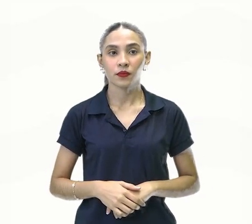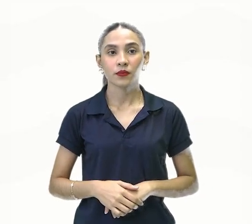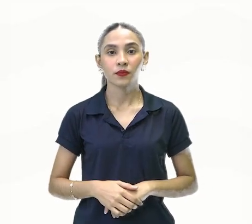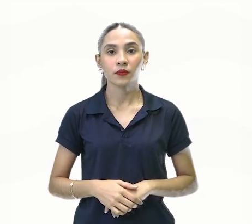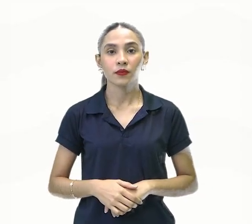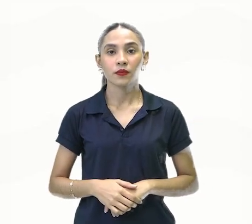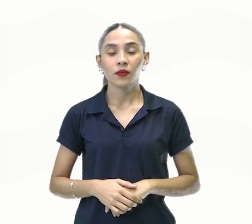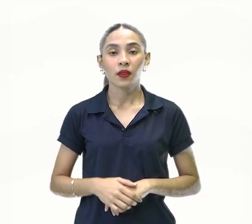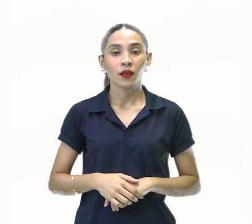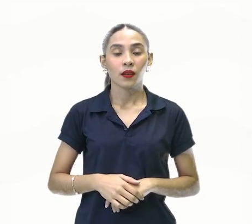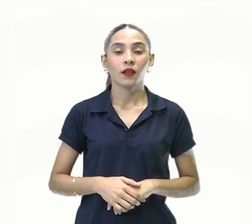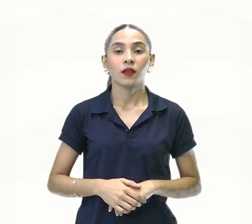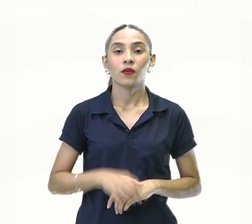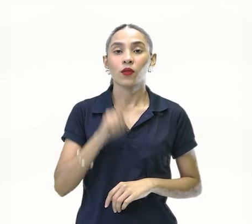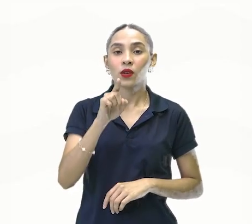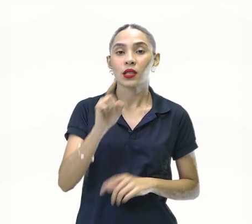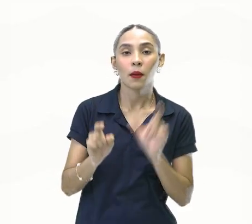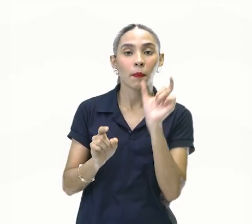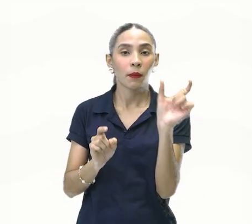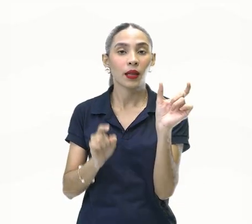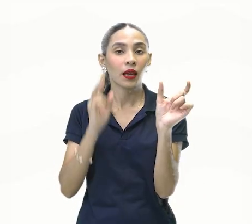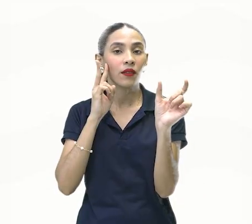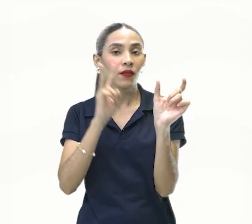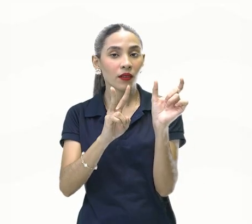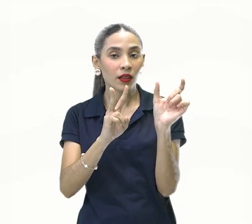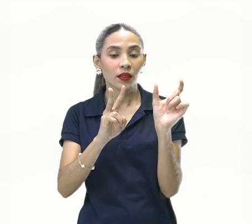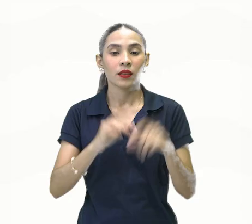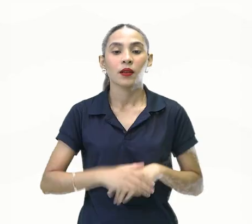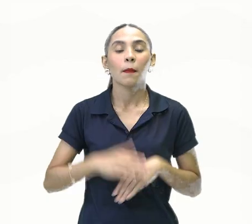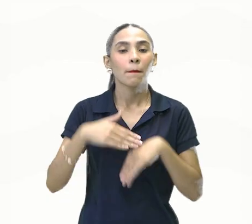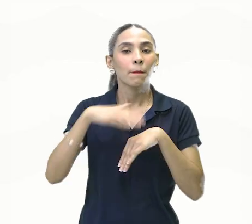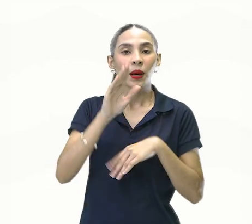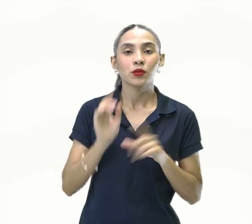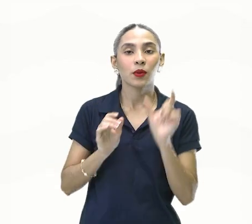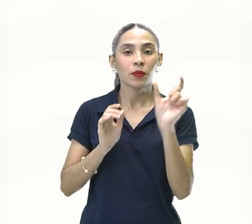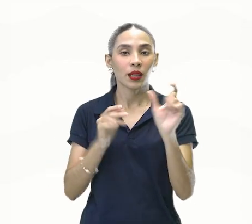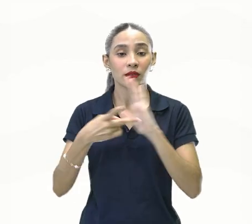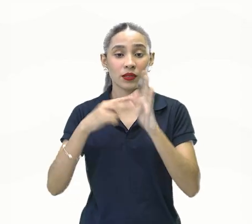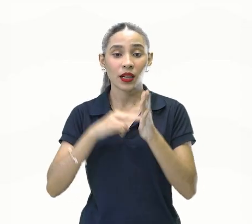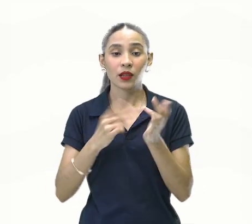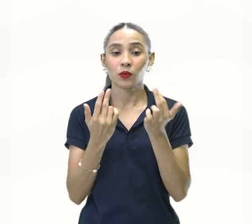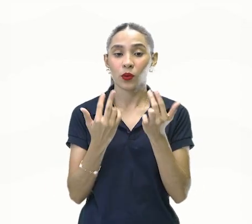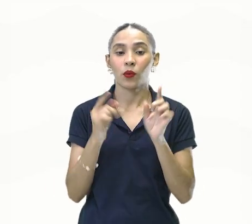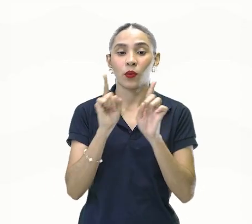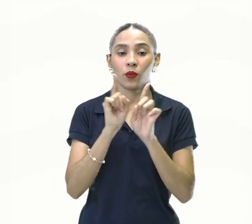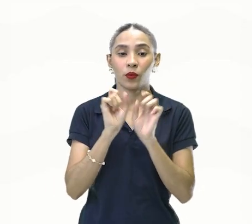Quando se ouvir a palavra locução, é sempre mais de uma palavra com a mesma função, tá?